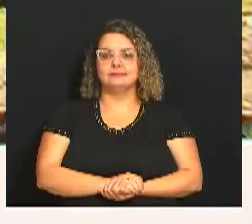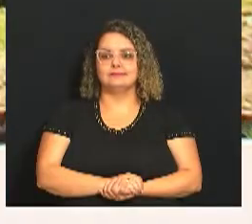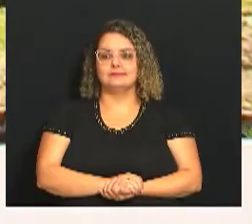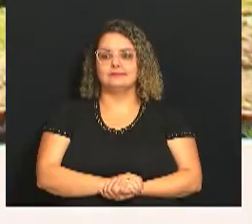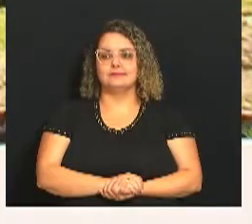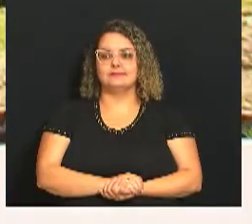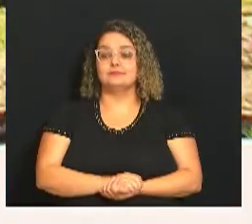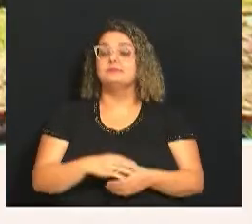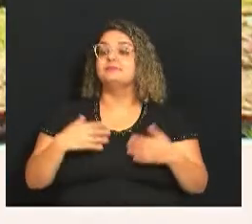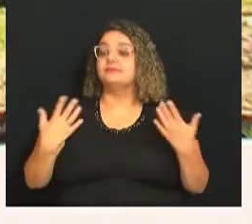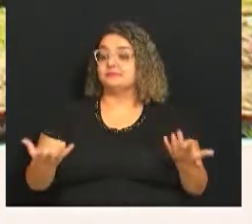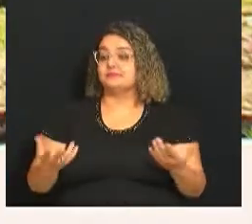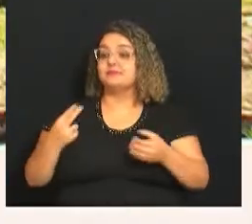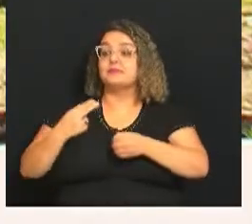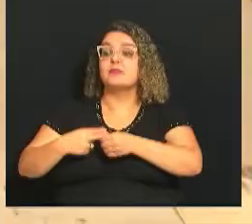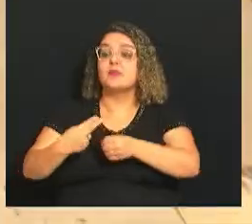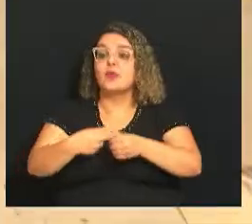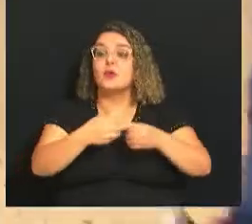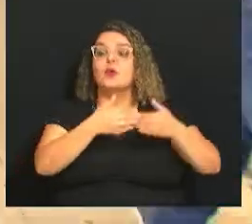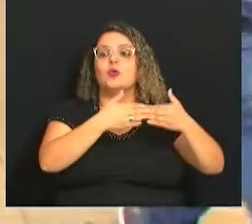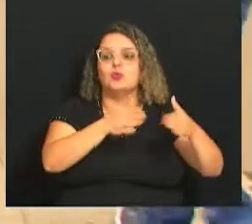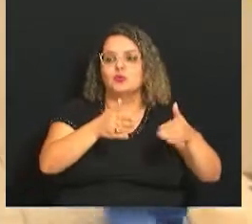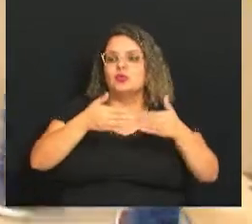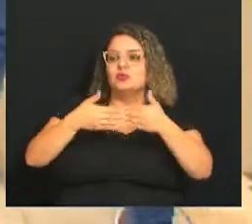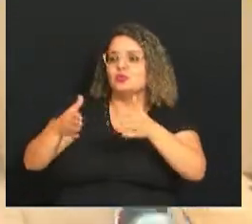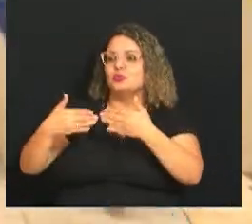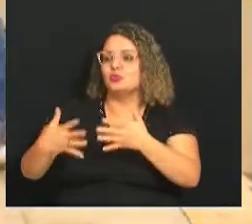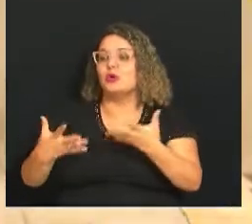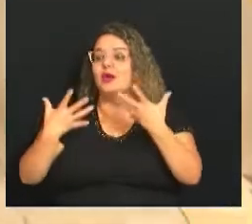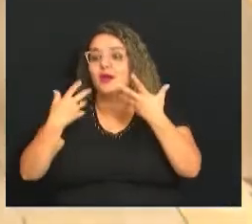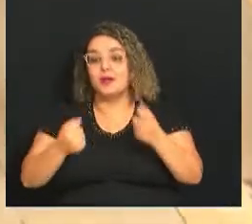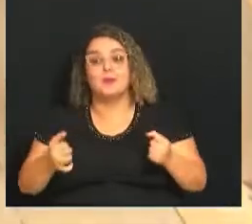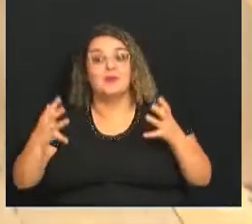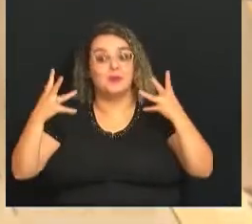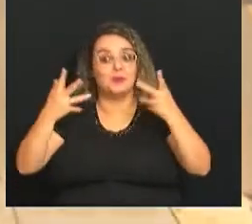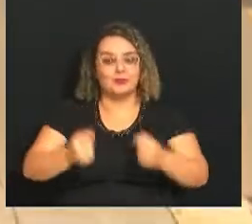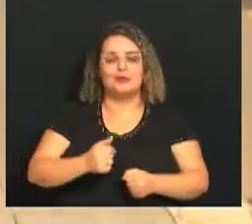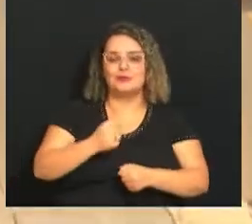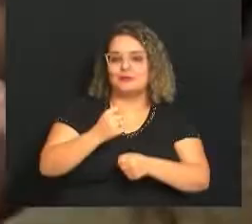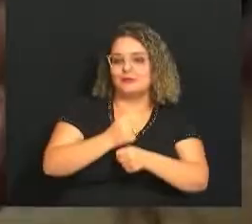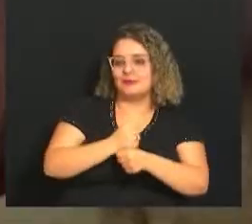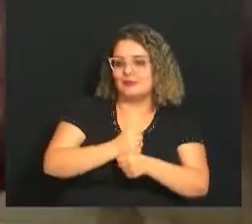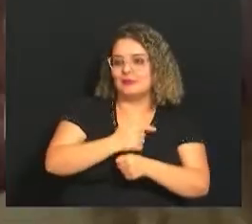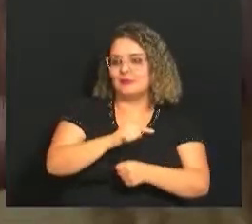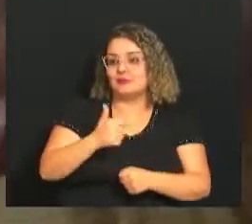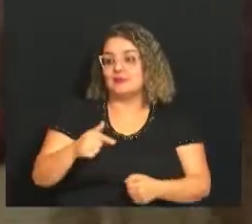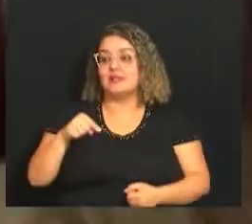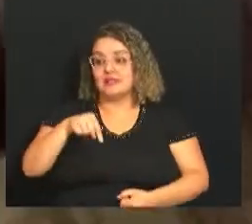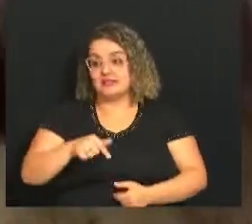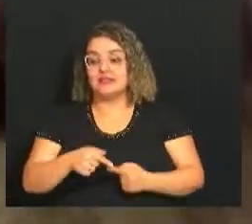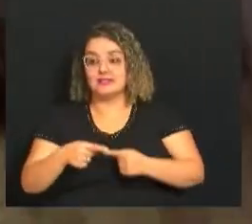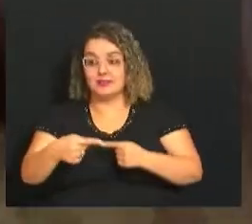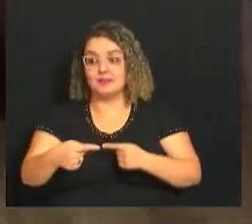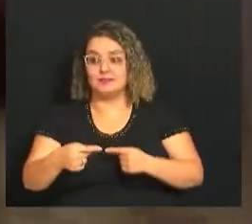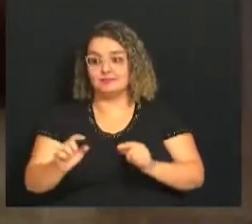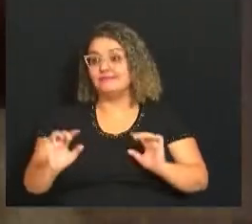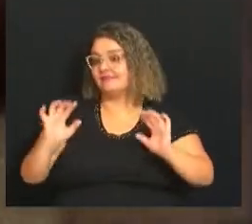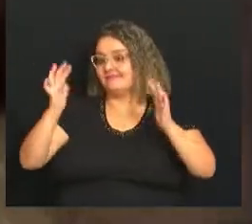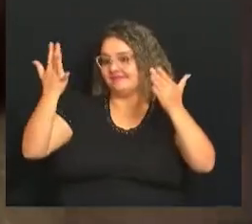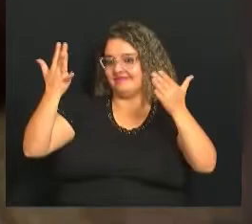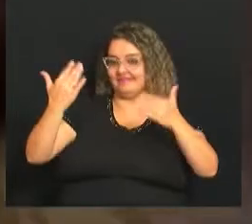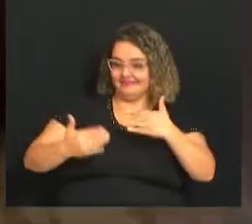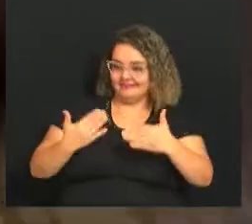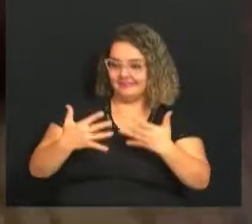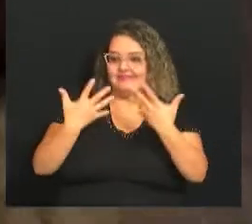A Unicamp abriu as portas para receber os Calouros 2022 esta semana. O evento tradicional de recepção